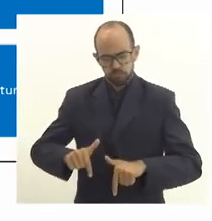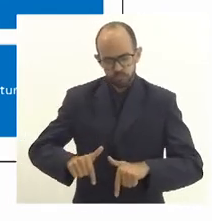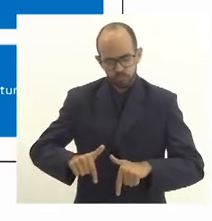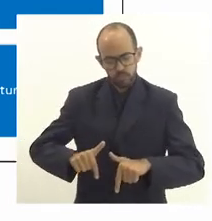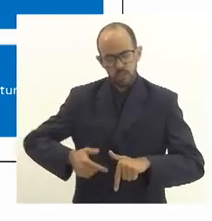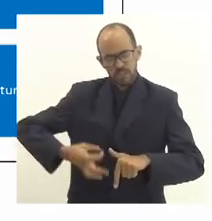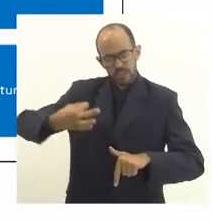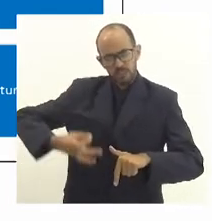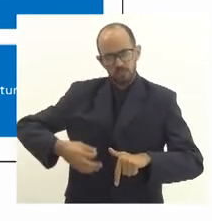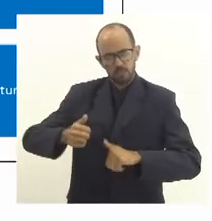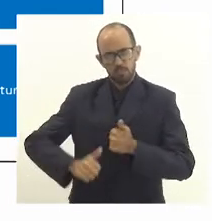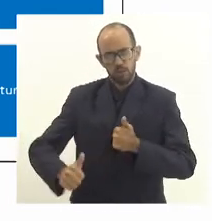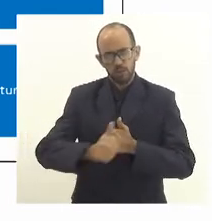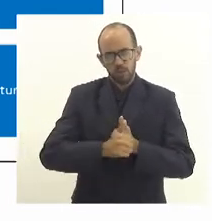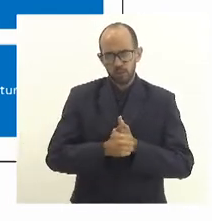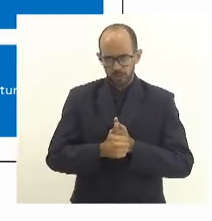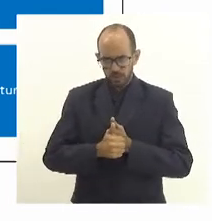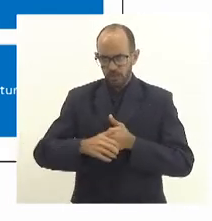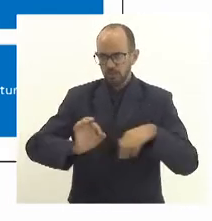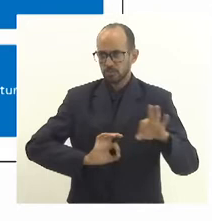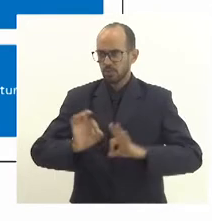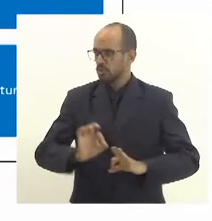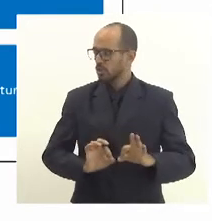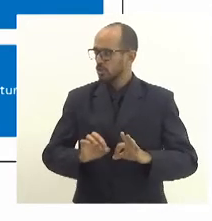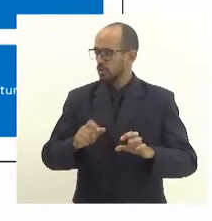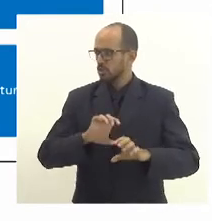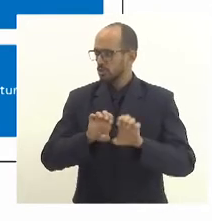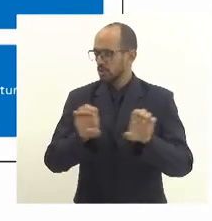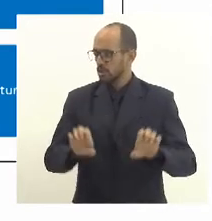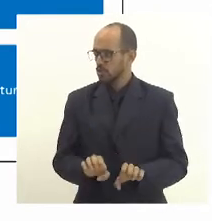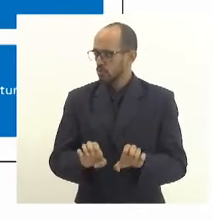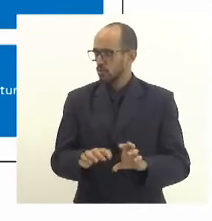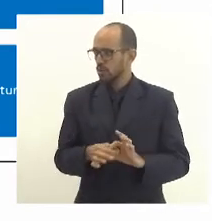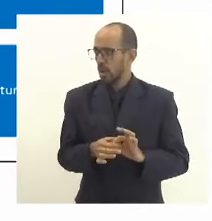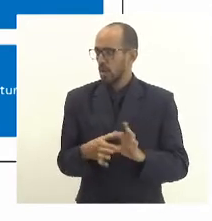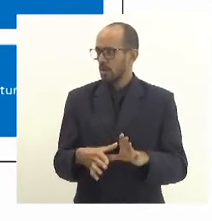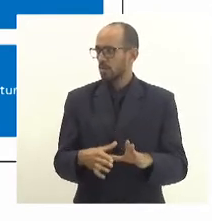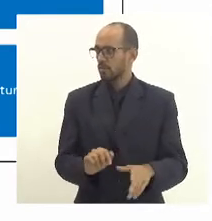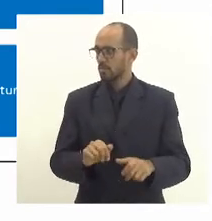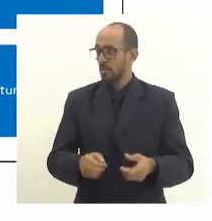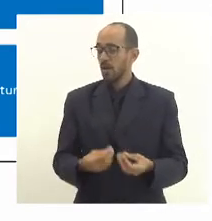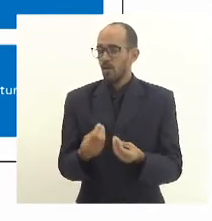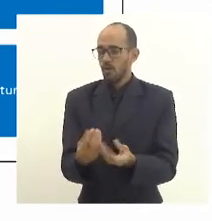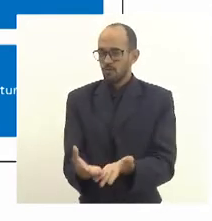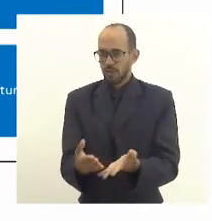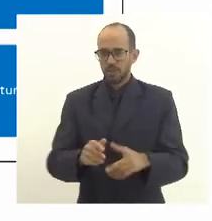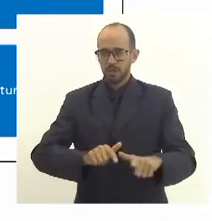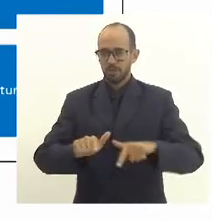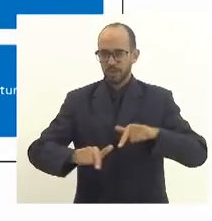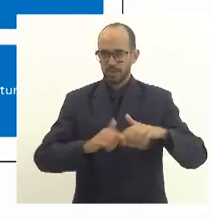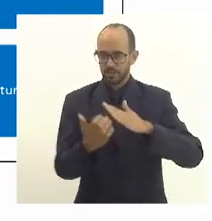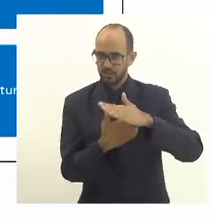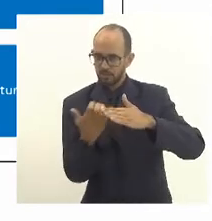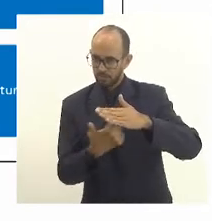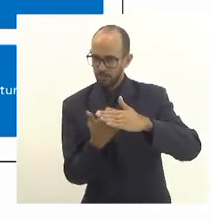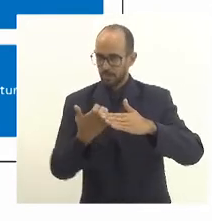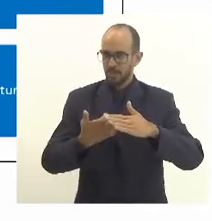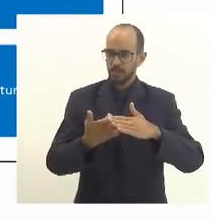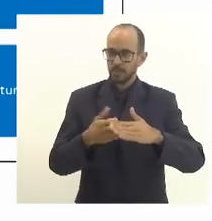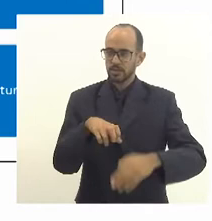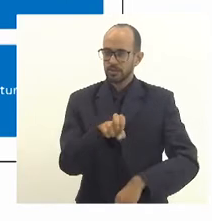e estamos com nossa infraestrutura disponível para oferecer para essas empresas que são